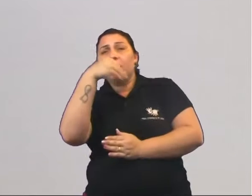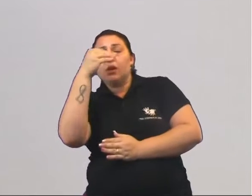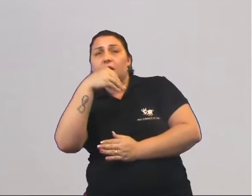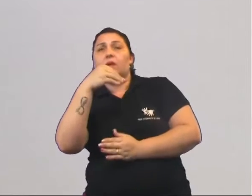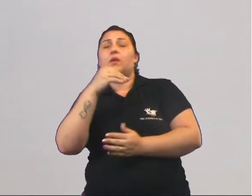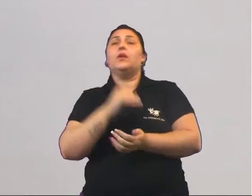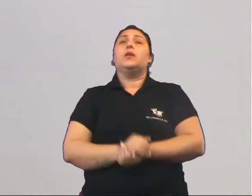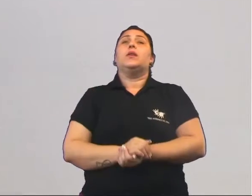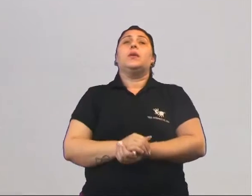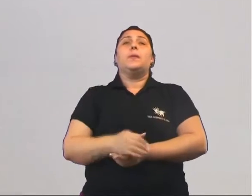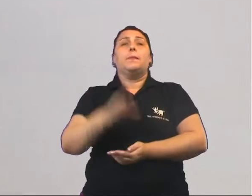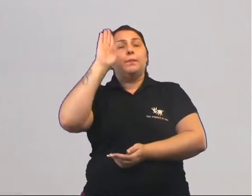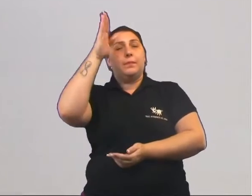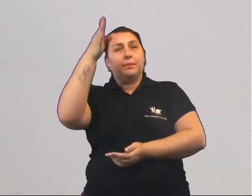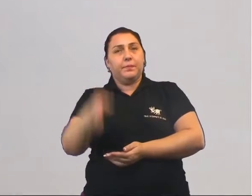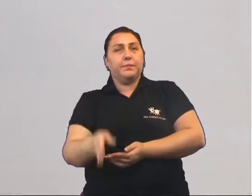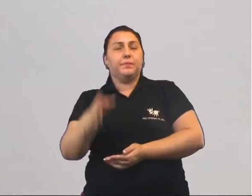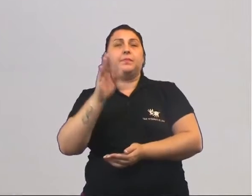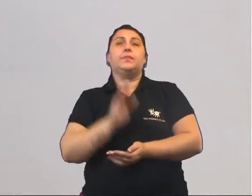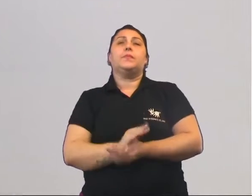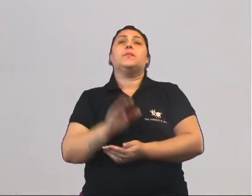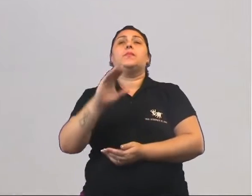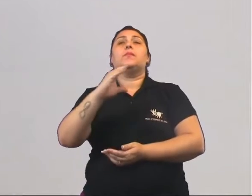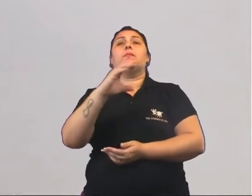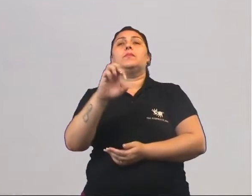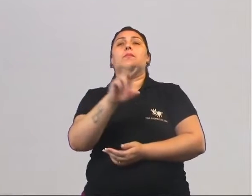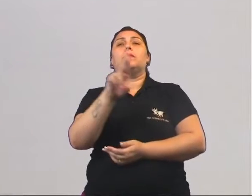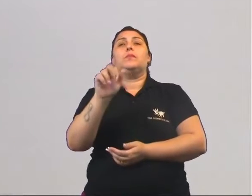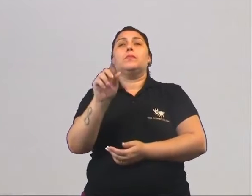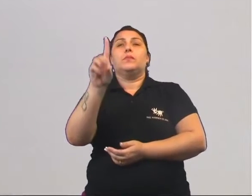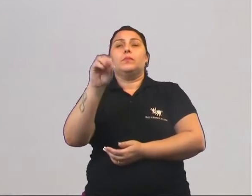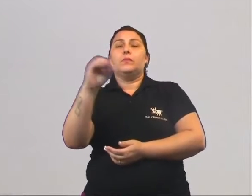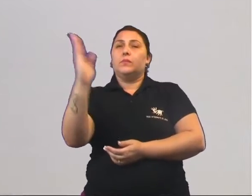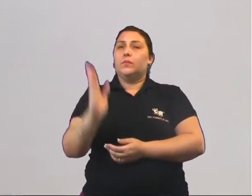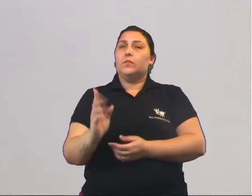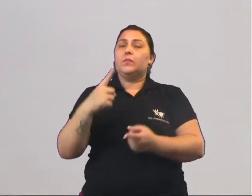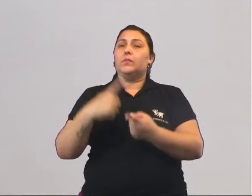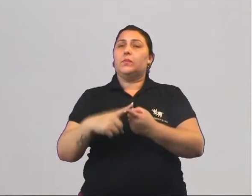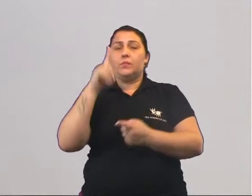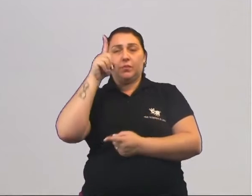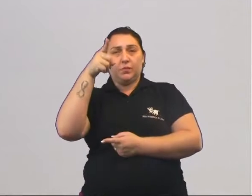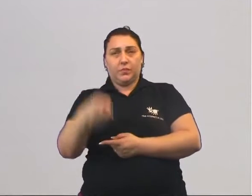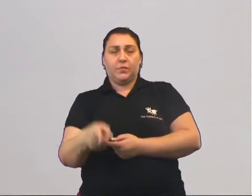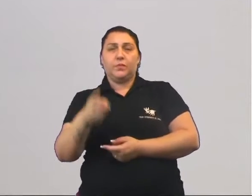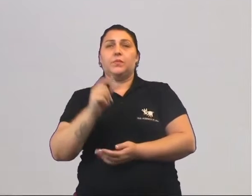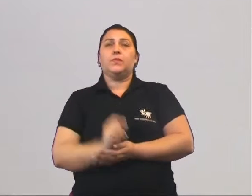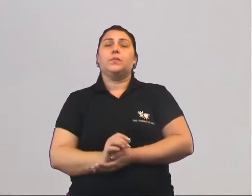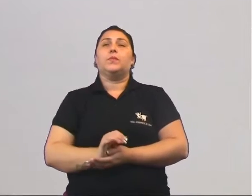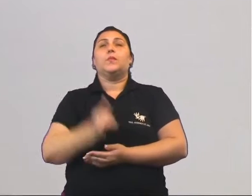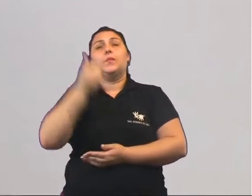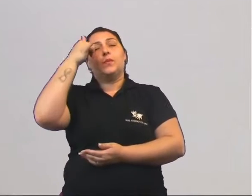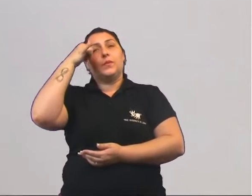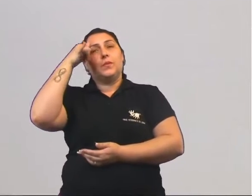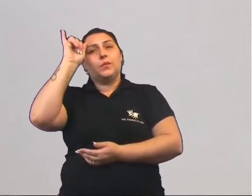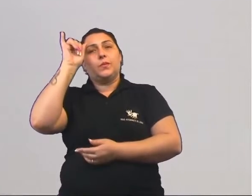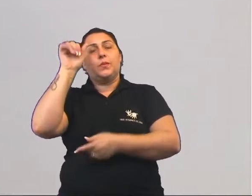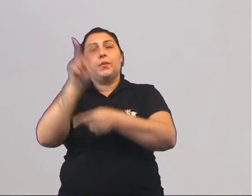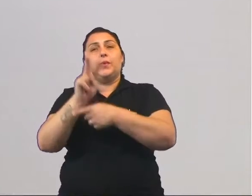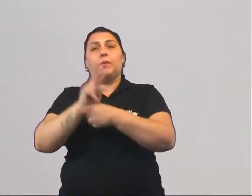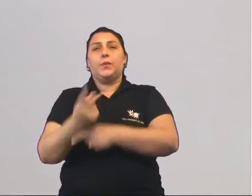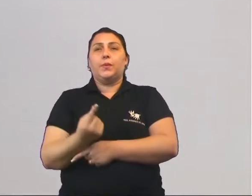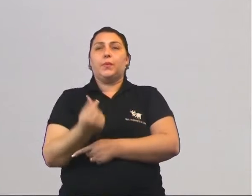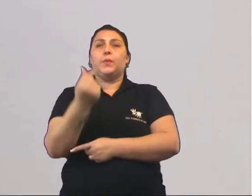áreas aí, principalmente na questão do cerrado brasileiro. Porque o que comanda aí o agronegócio, a importância aí